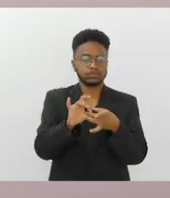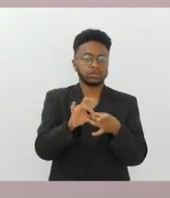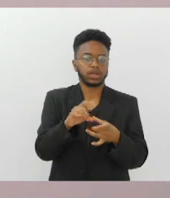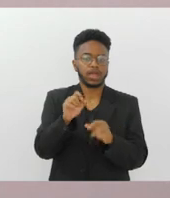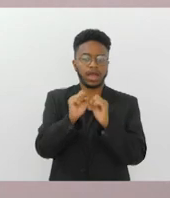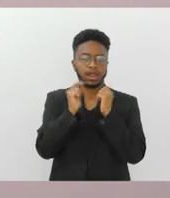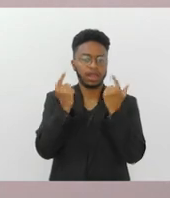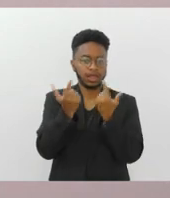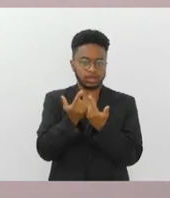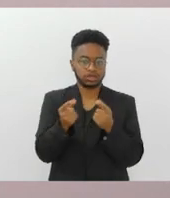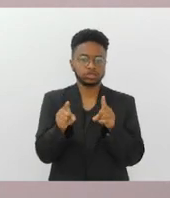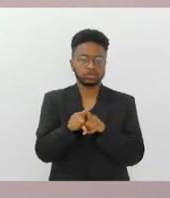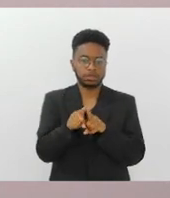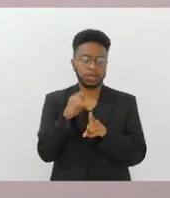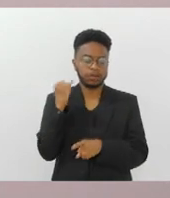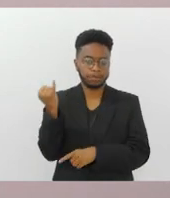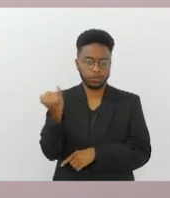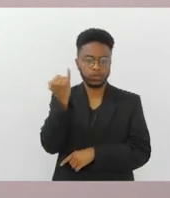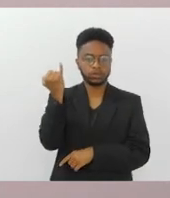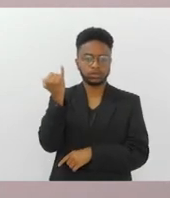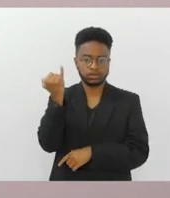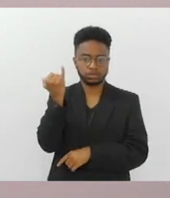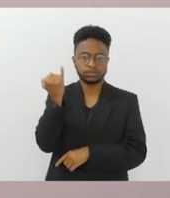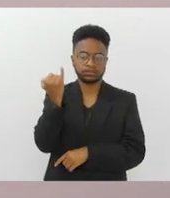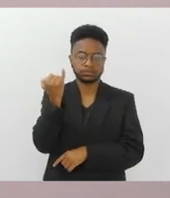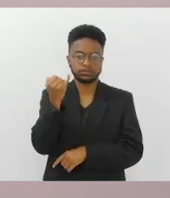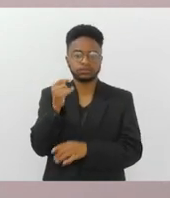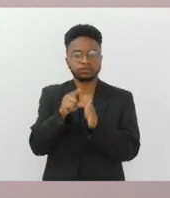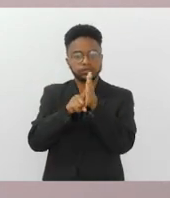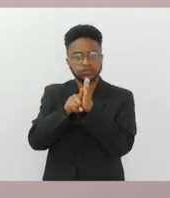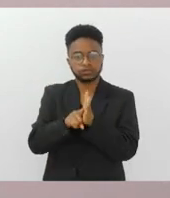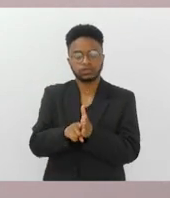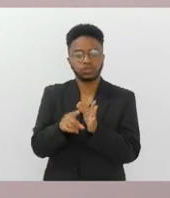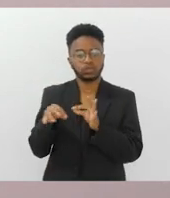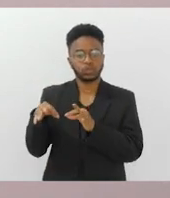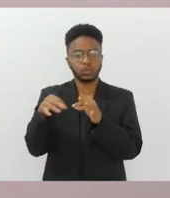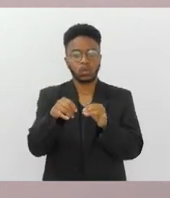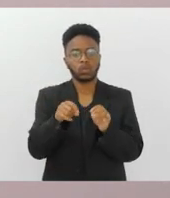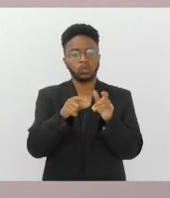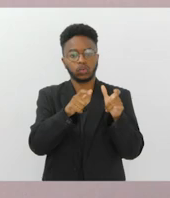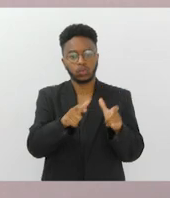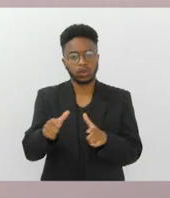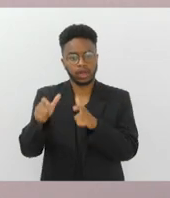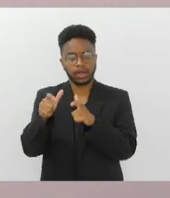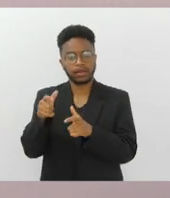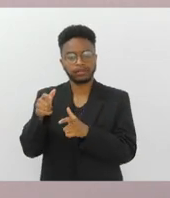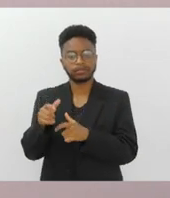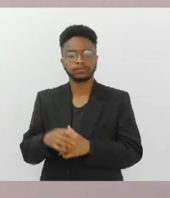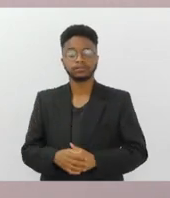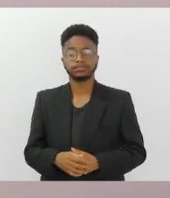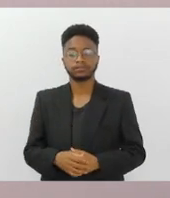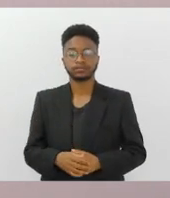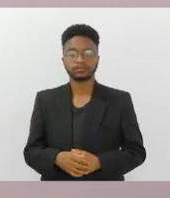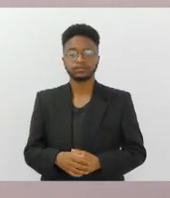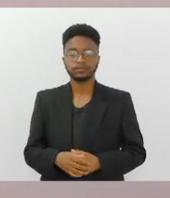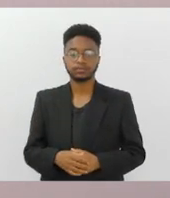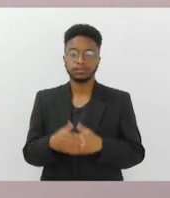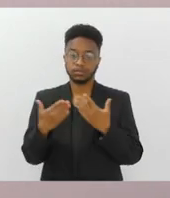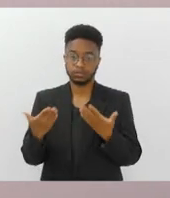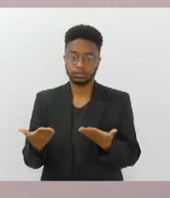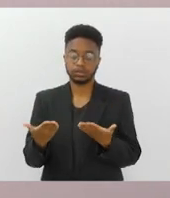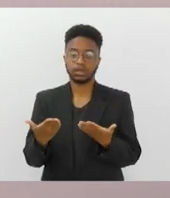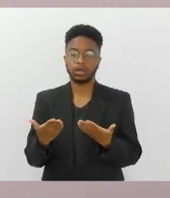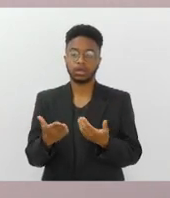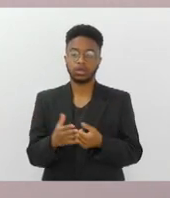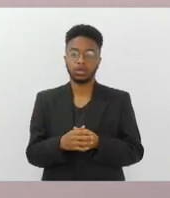um instrumento importante na fiscalização dos espaços de privação de liberdade. E quando estivemos, né, Renata